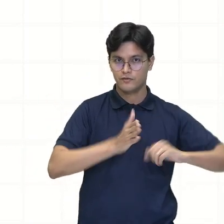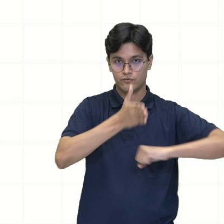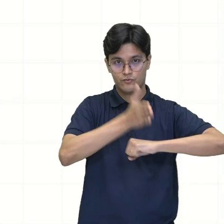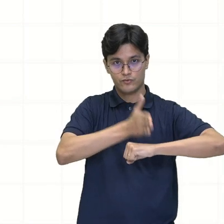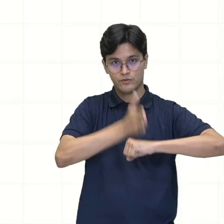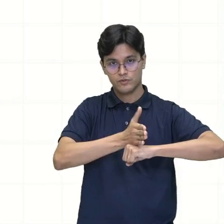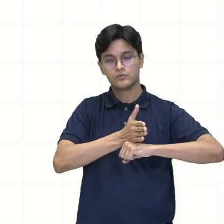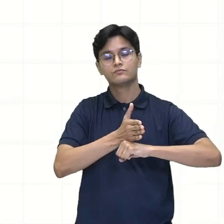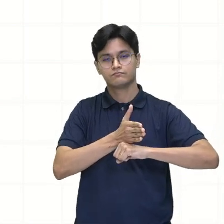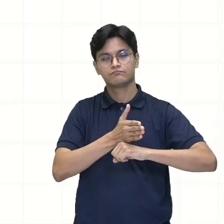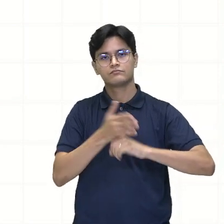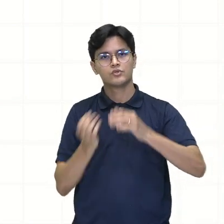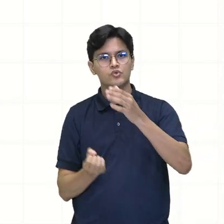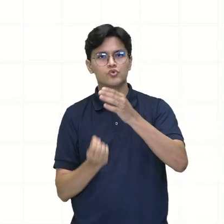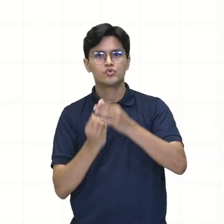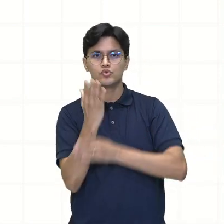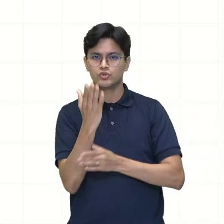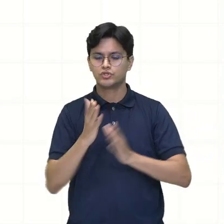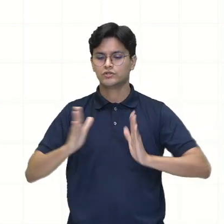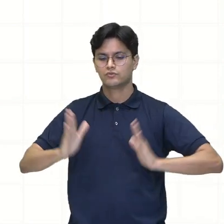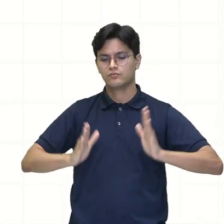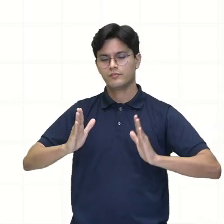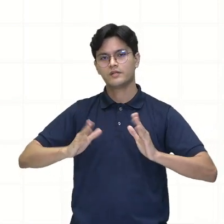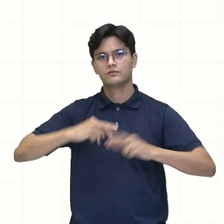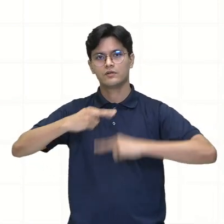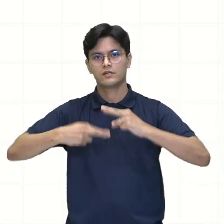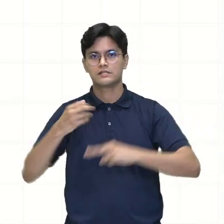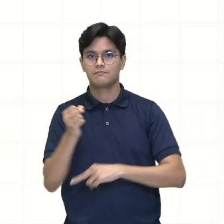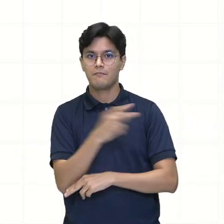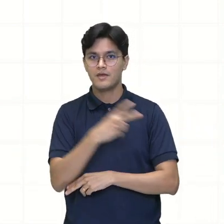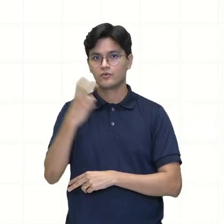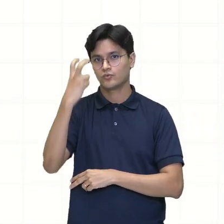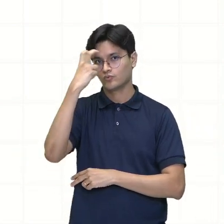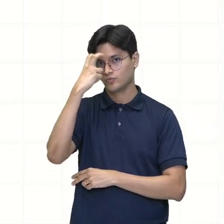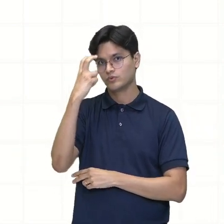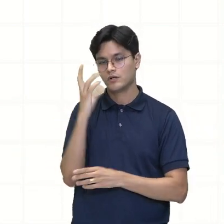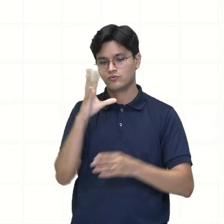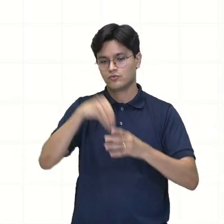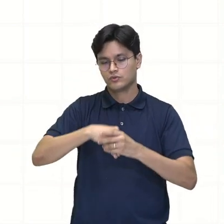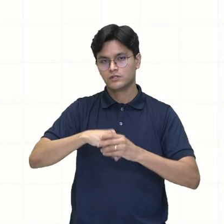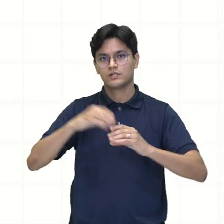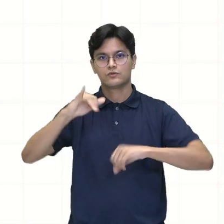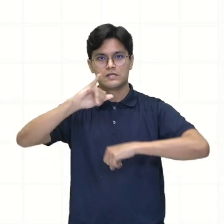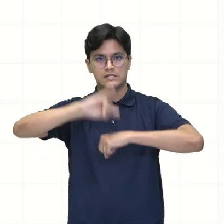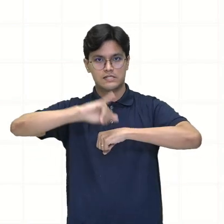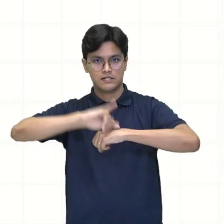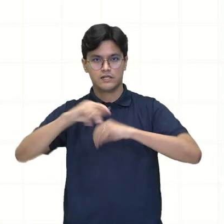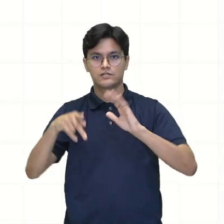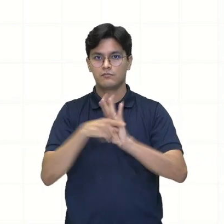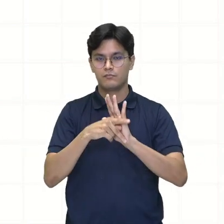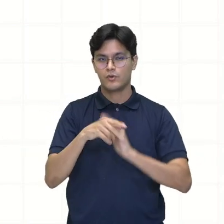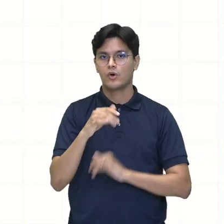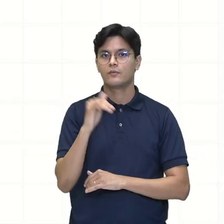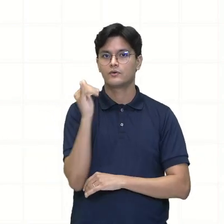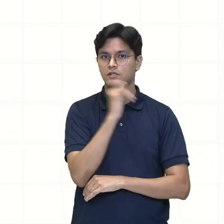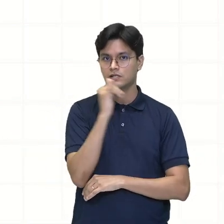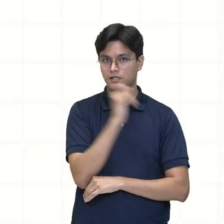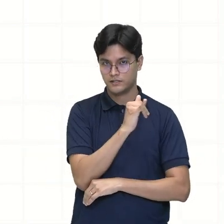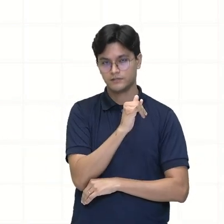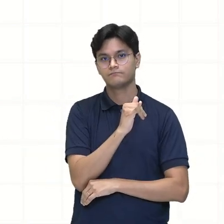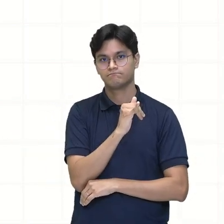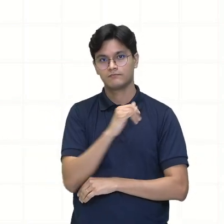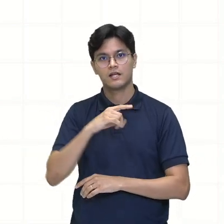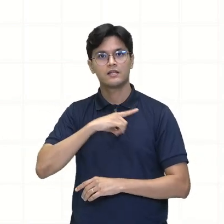surgir durante o renascimento cultural nas cidades italianas. Ele é influenciado pela